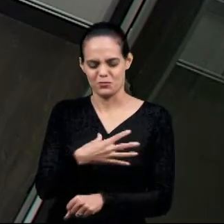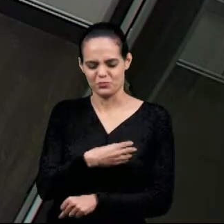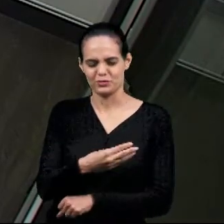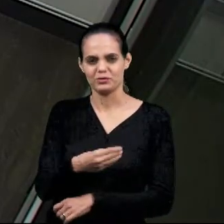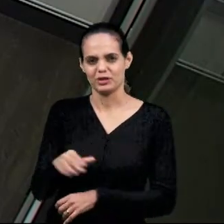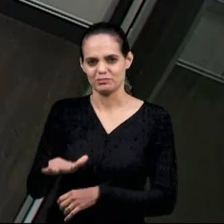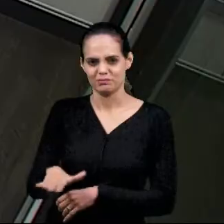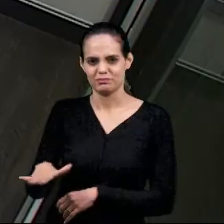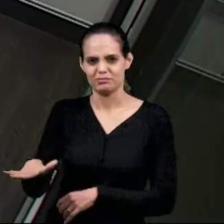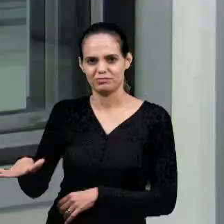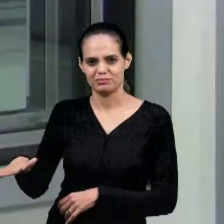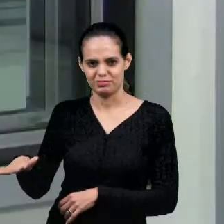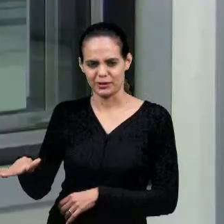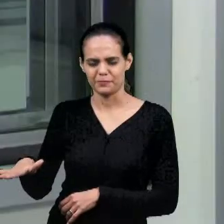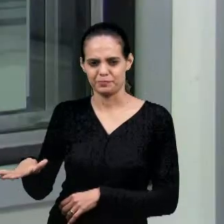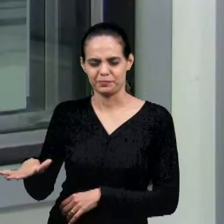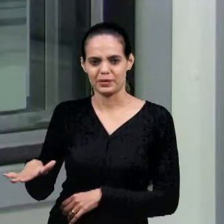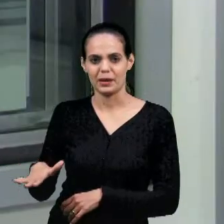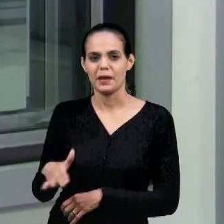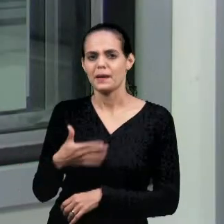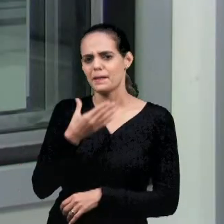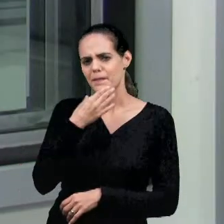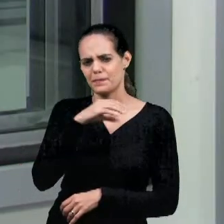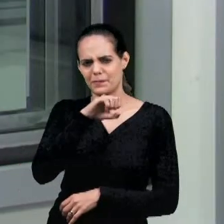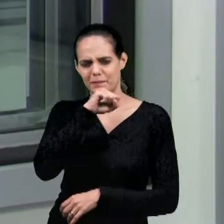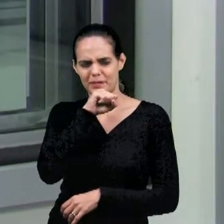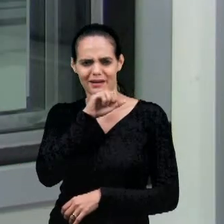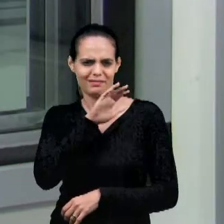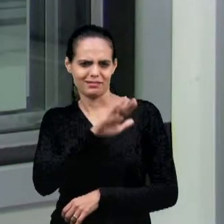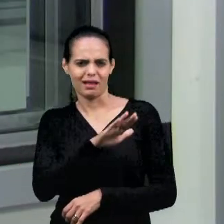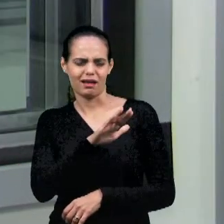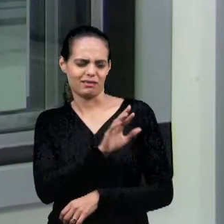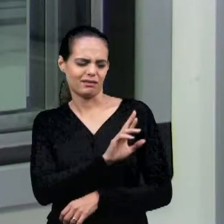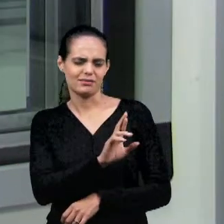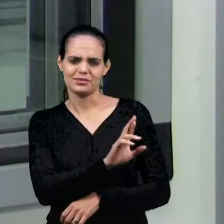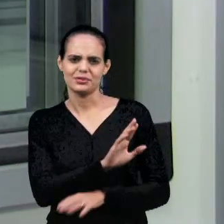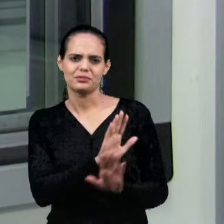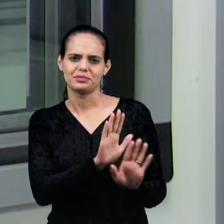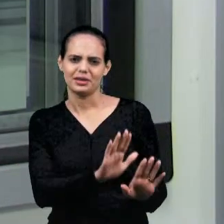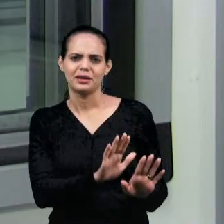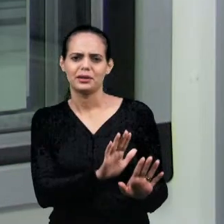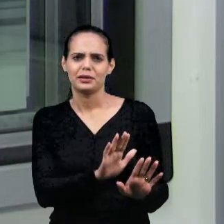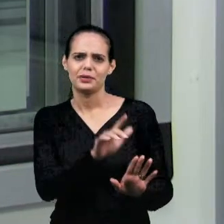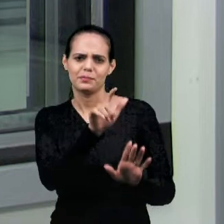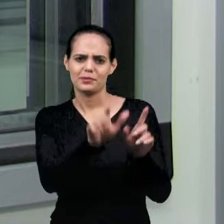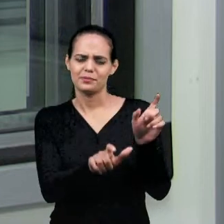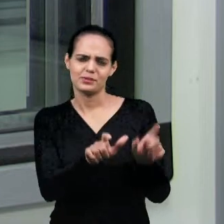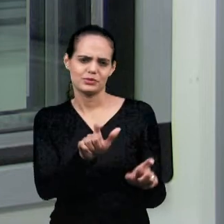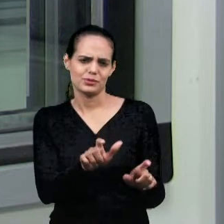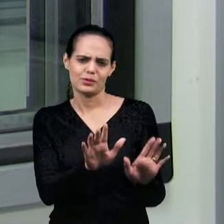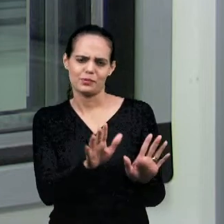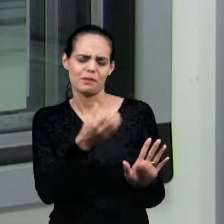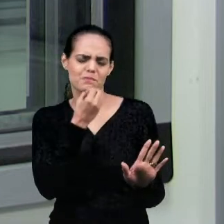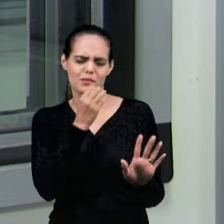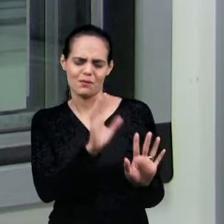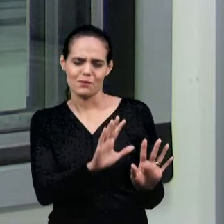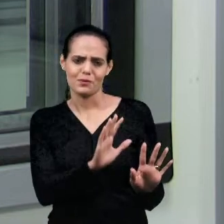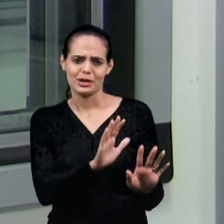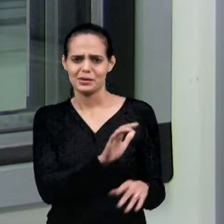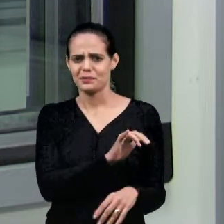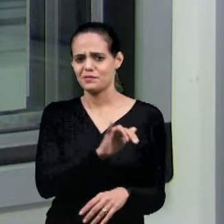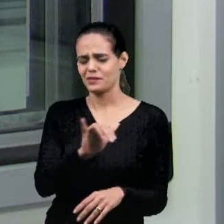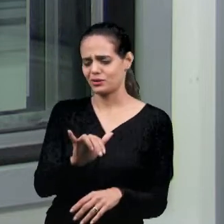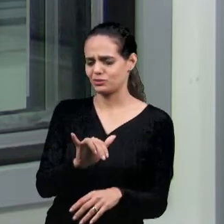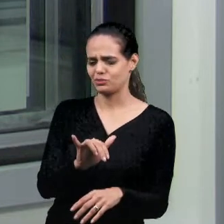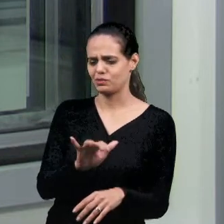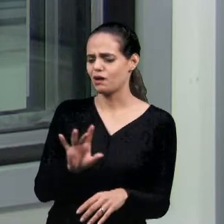minha religião. Mas meu pai era um democrata, um camarada notável, e ele falou: olha, cada um fica onde